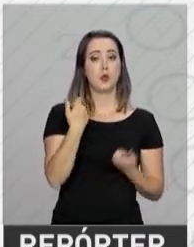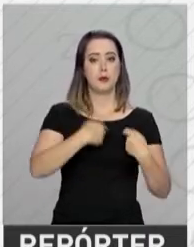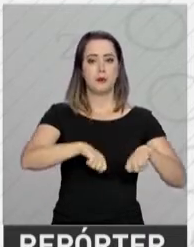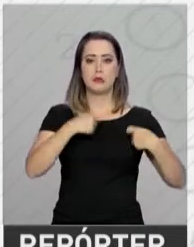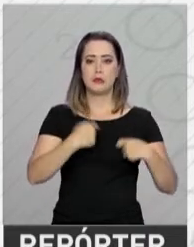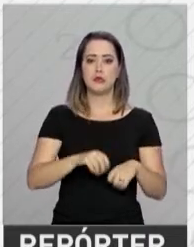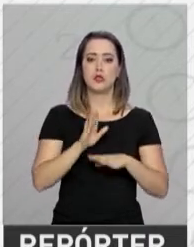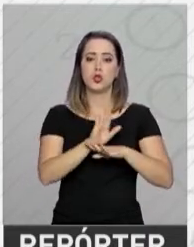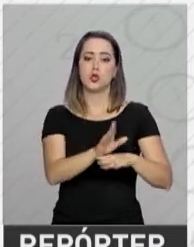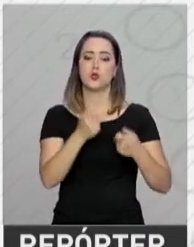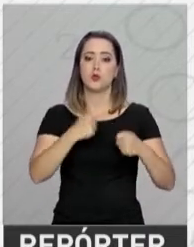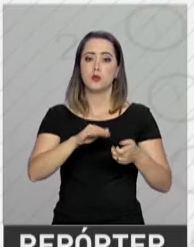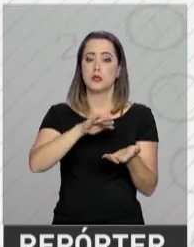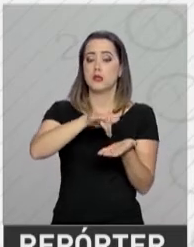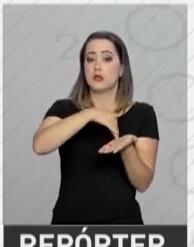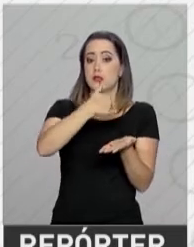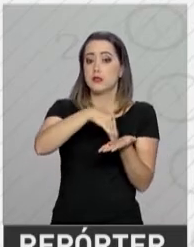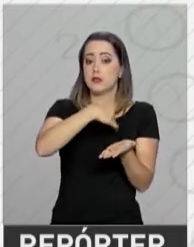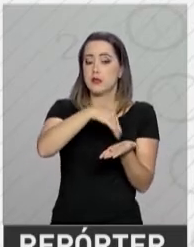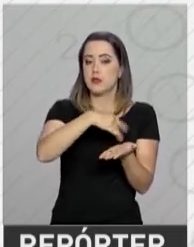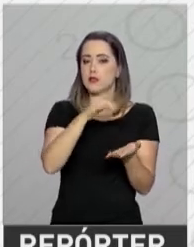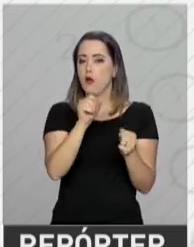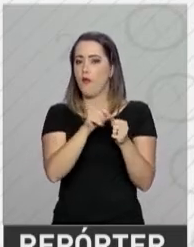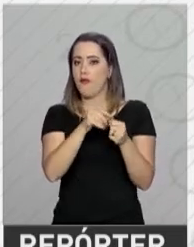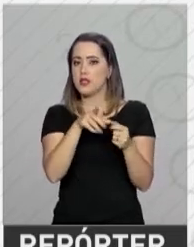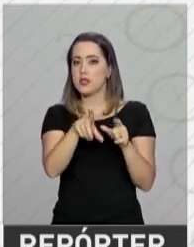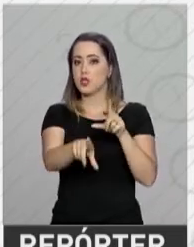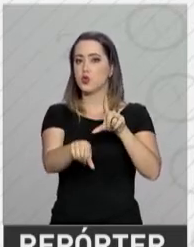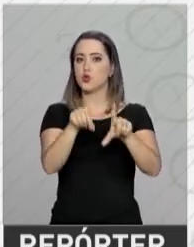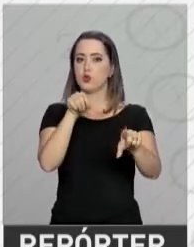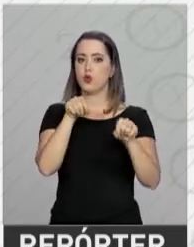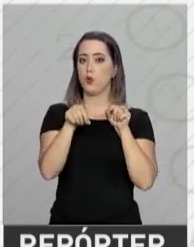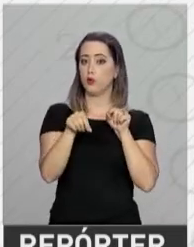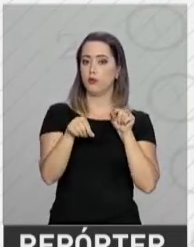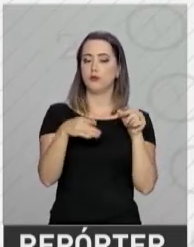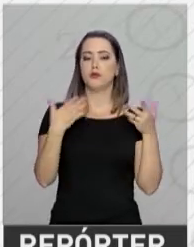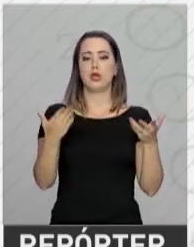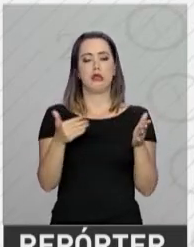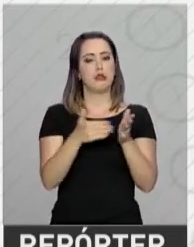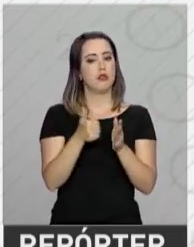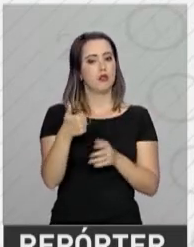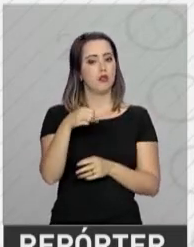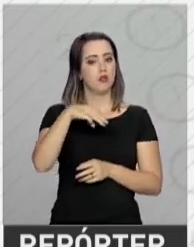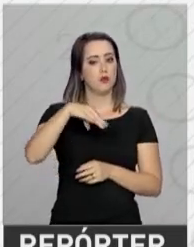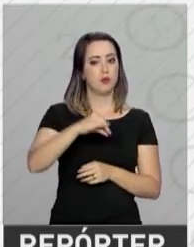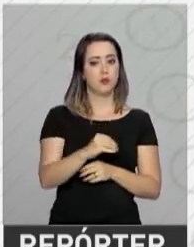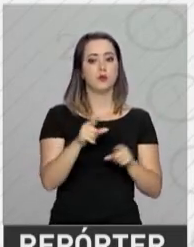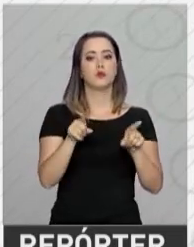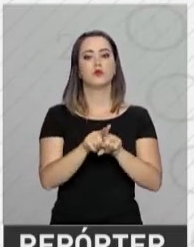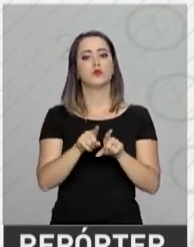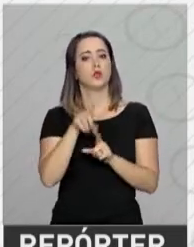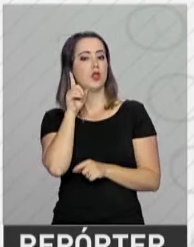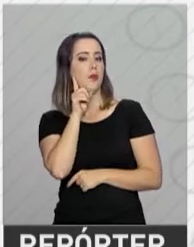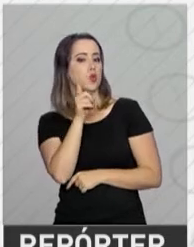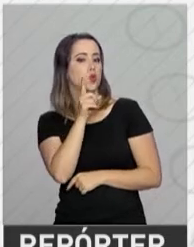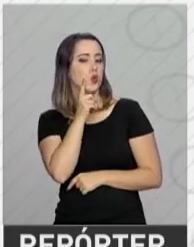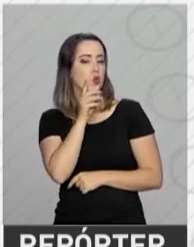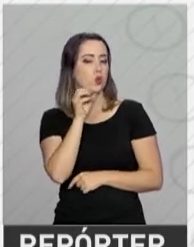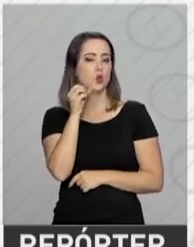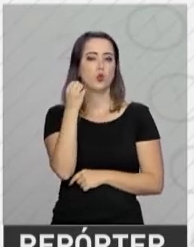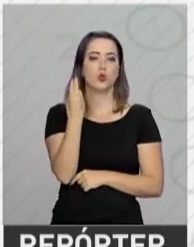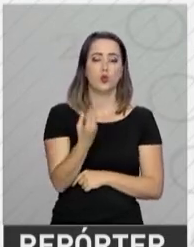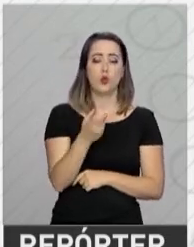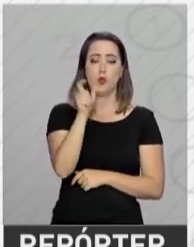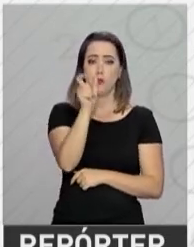de auxílio deve indicar na inscrição que está aberta até o dia 18 de maio além de surdos também podem